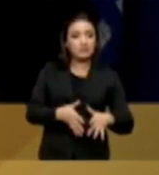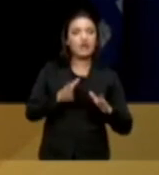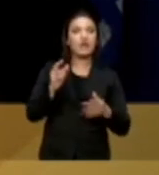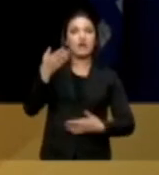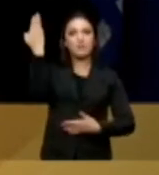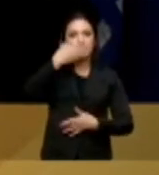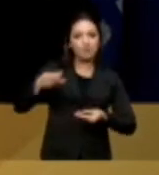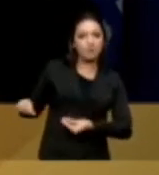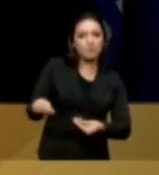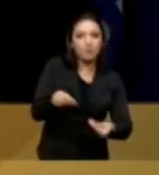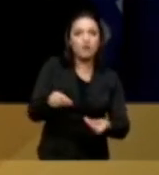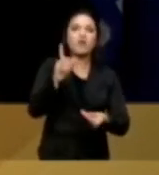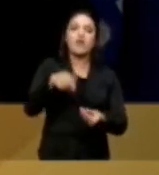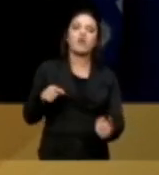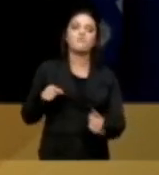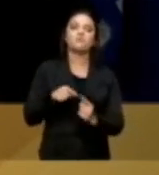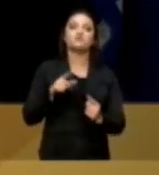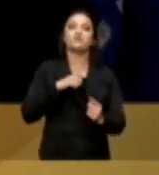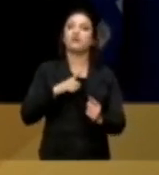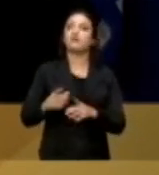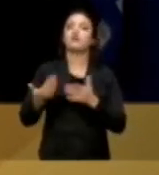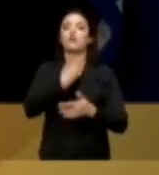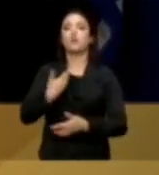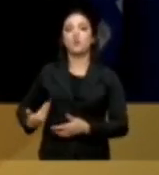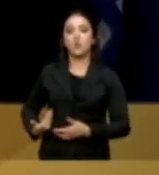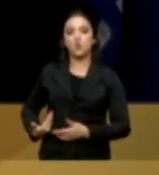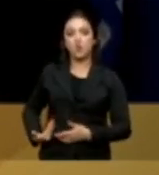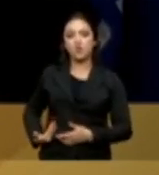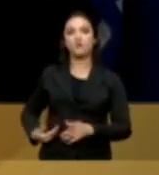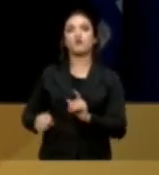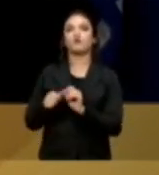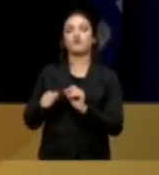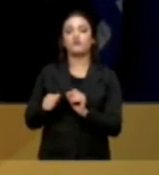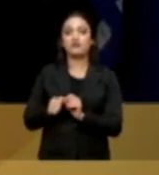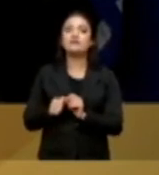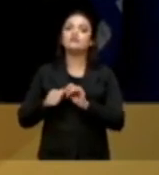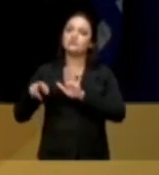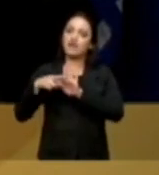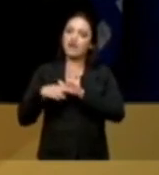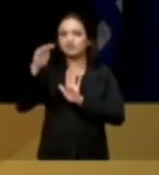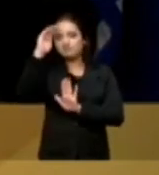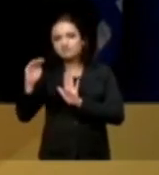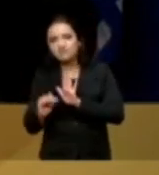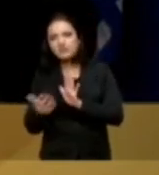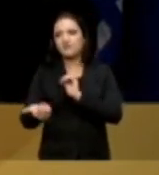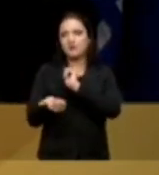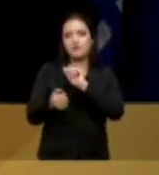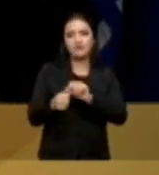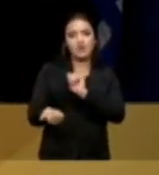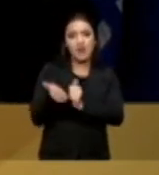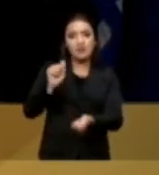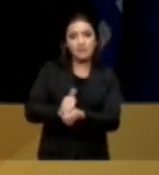professante, é justificativa para gerar dever da administração e disponibilizar, dentro de critérios de adaptação razoável,